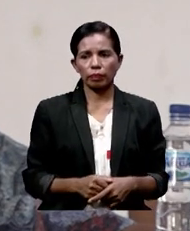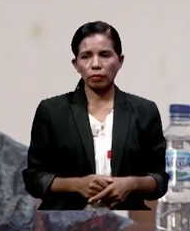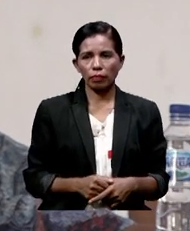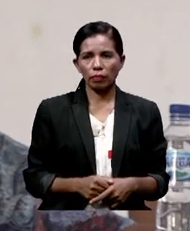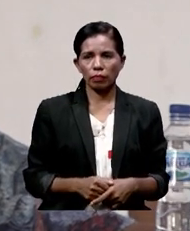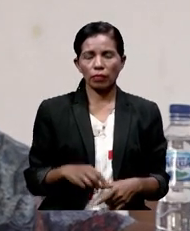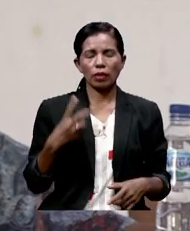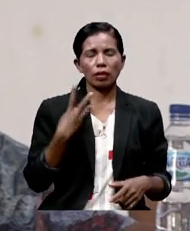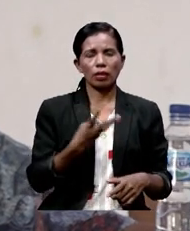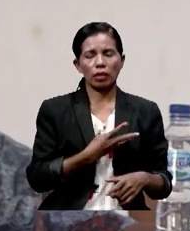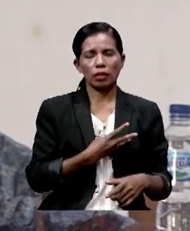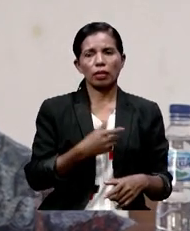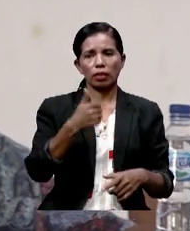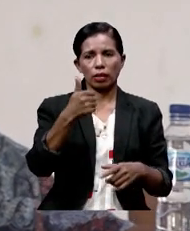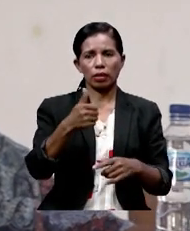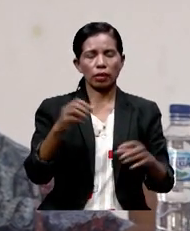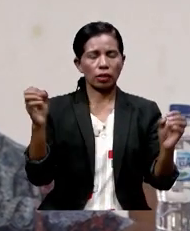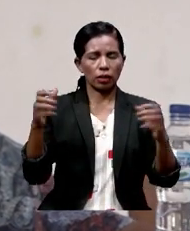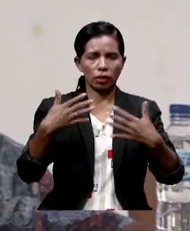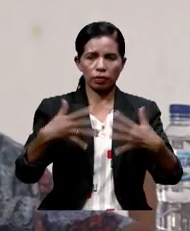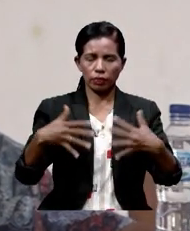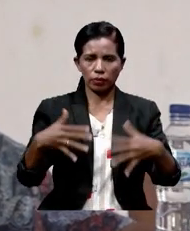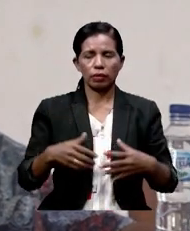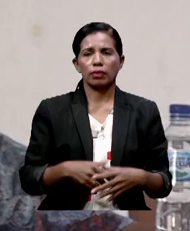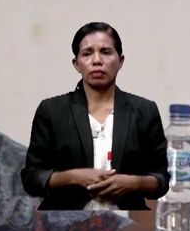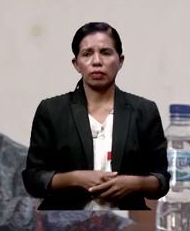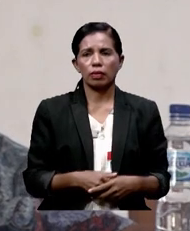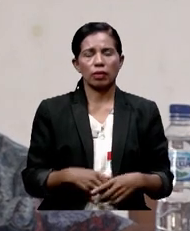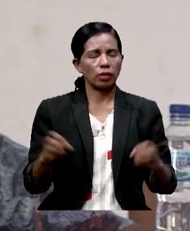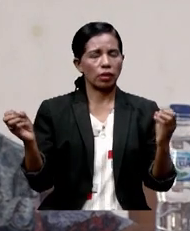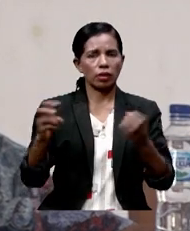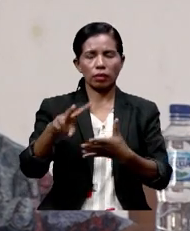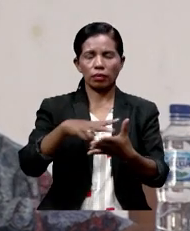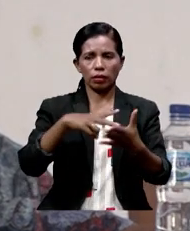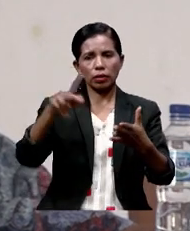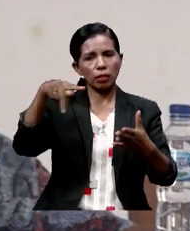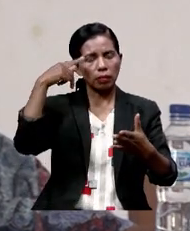Eita sorte, lá ia a guerra civil, lá ia a violência política,